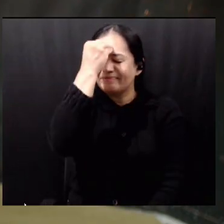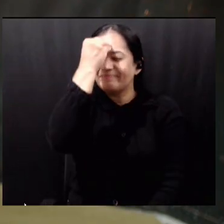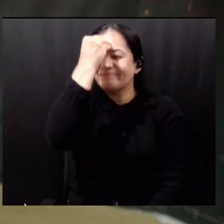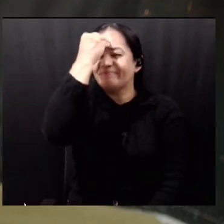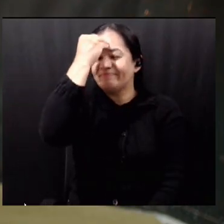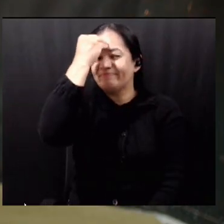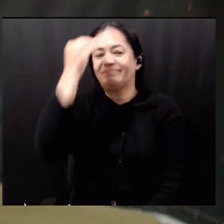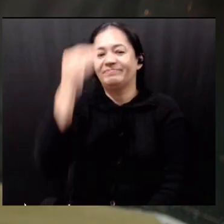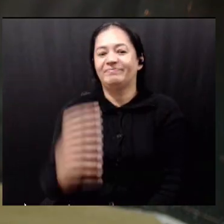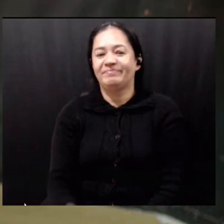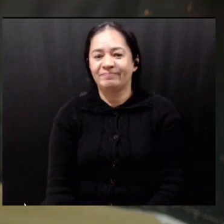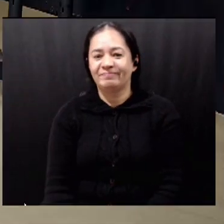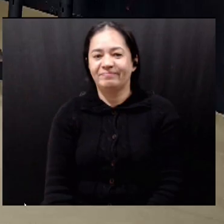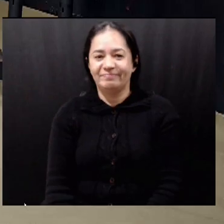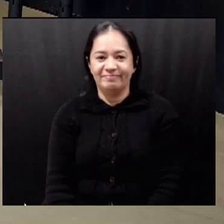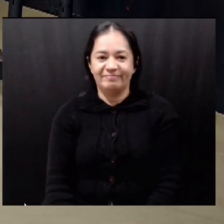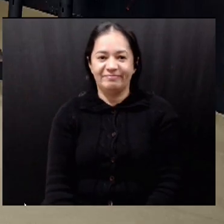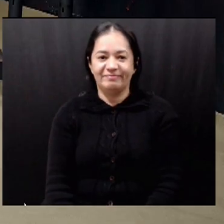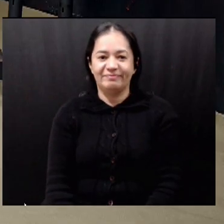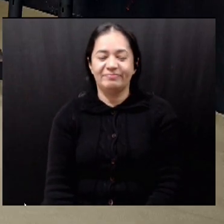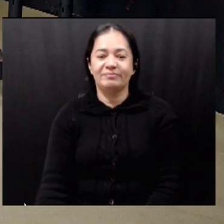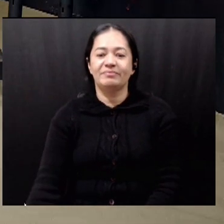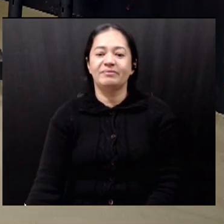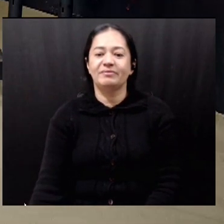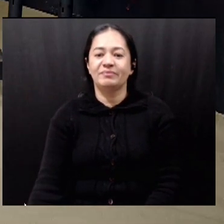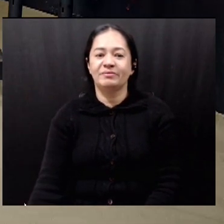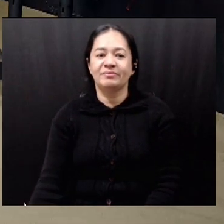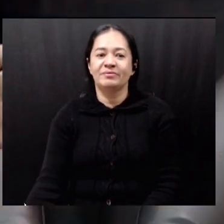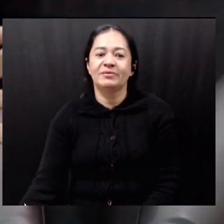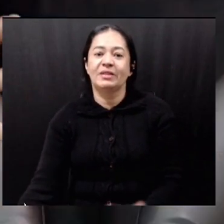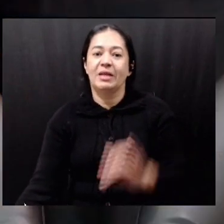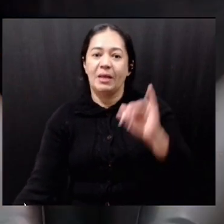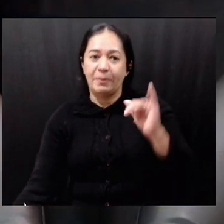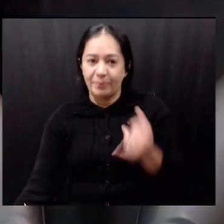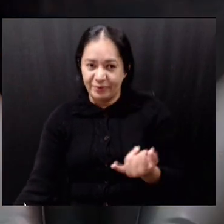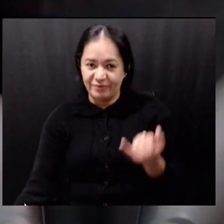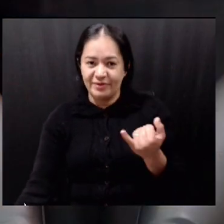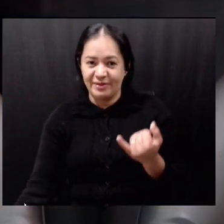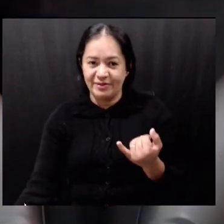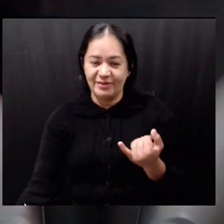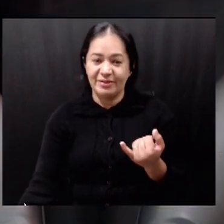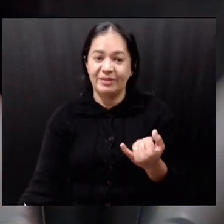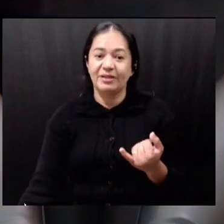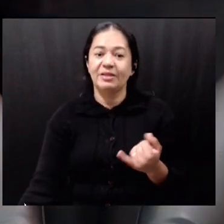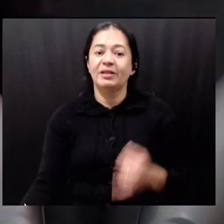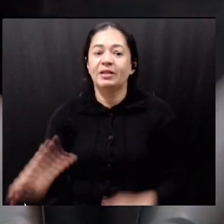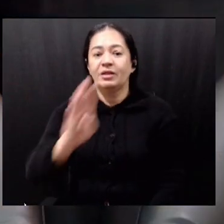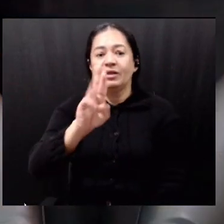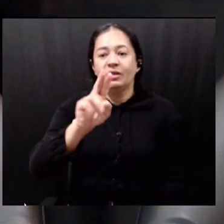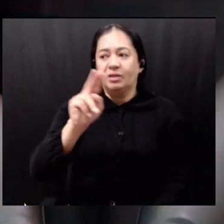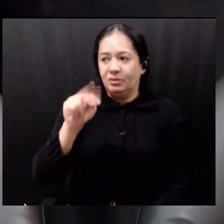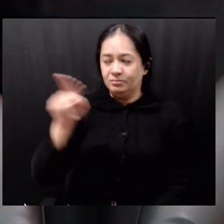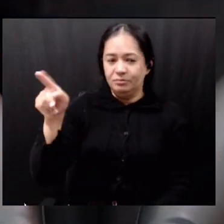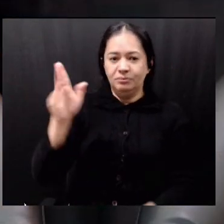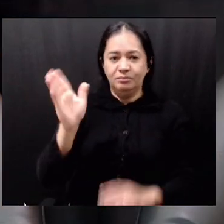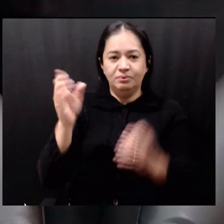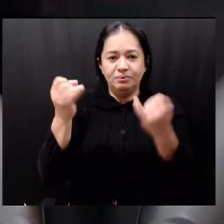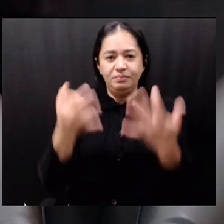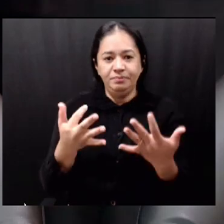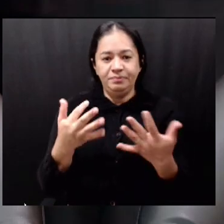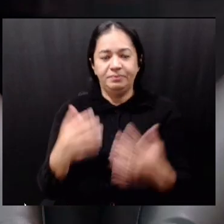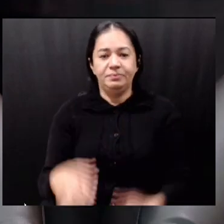bom? Pode falar, Rúbia, aproveitando o gancho da Bruna, tem um outro ponto também que já chegou para mim na